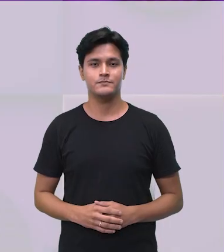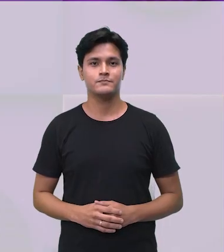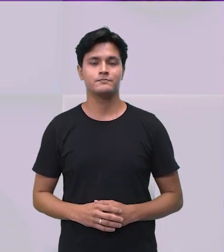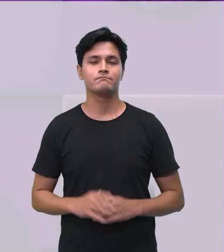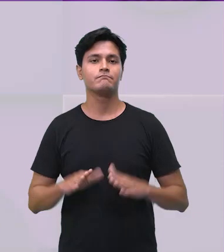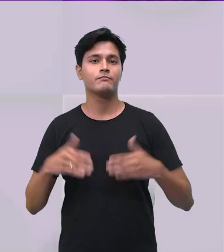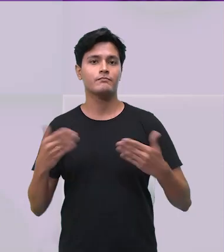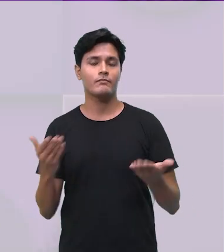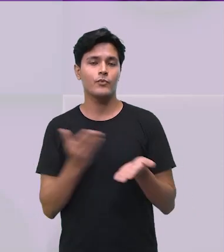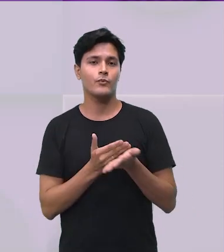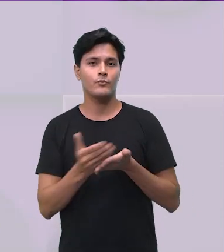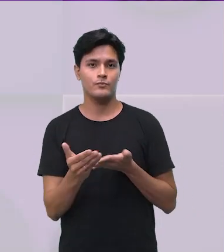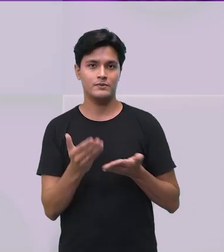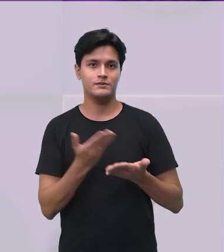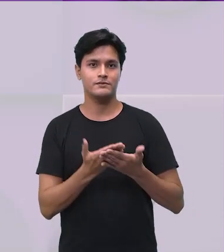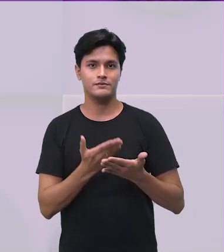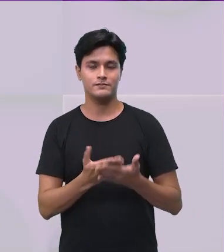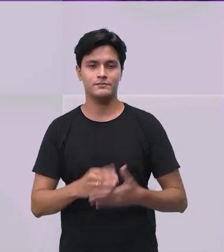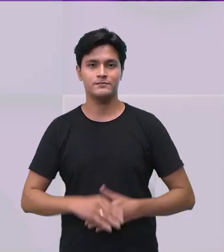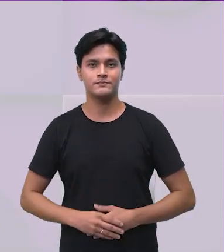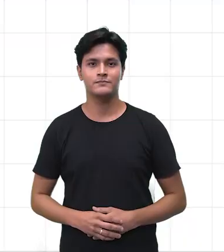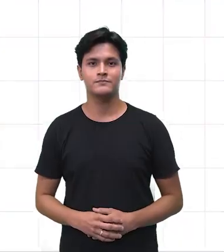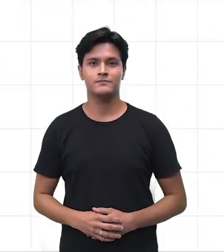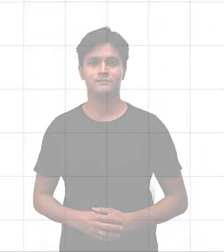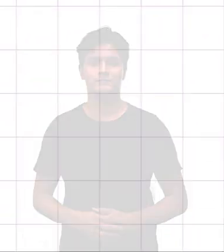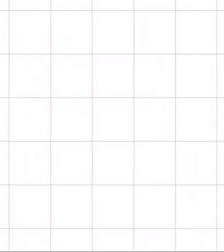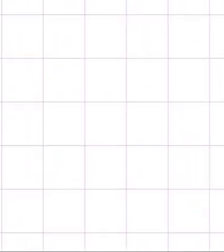dar início a esse tópico.